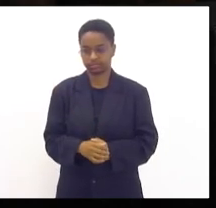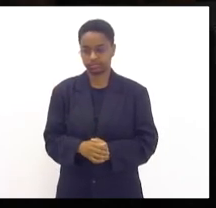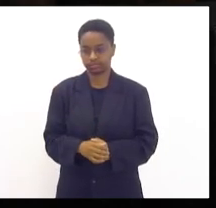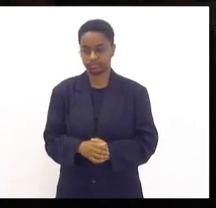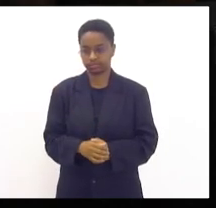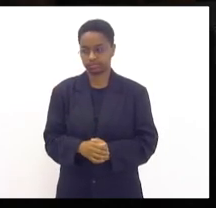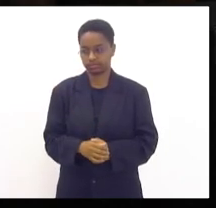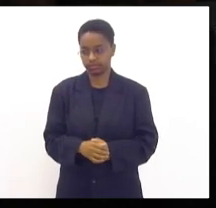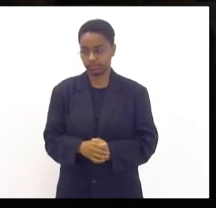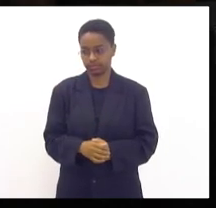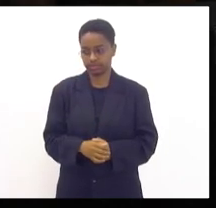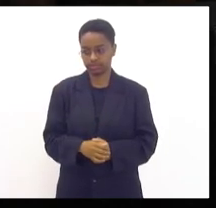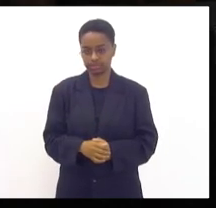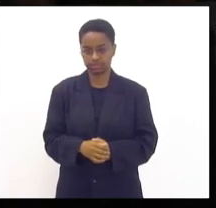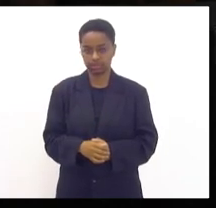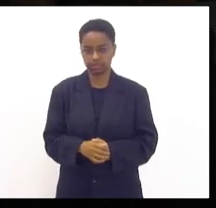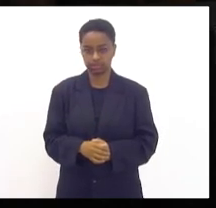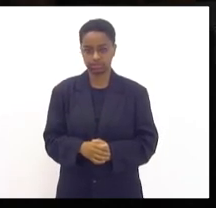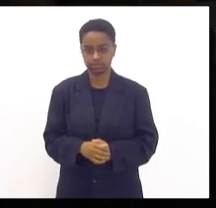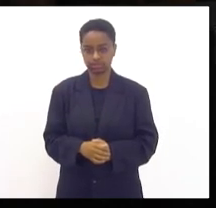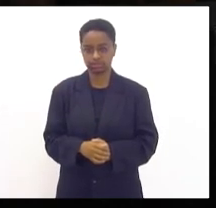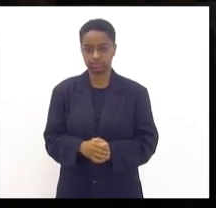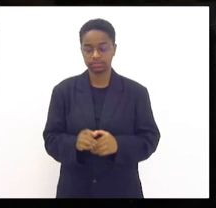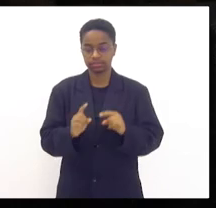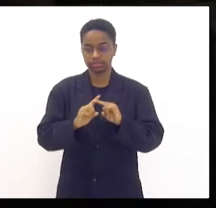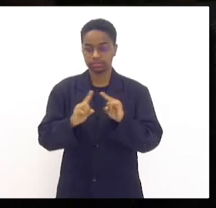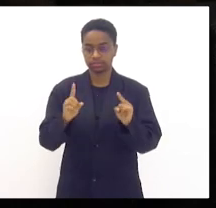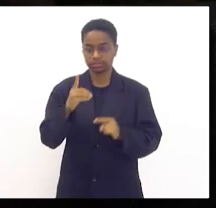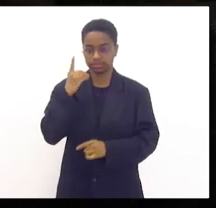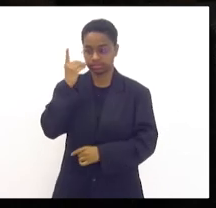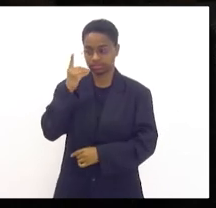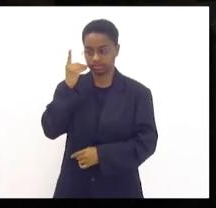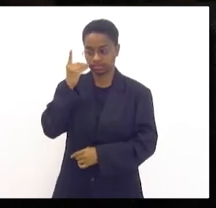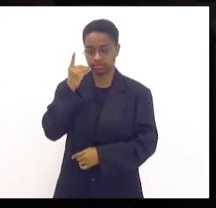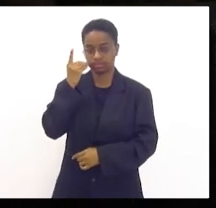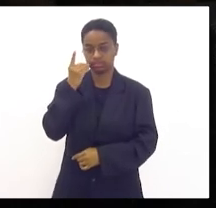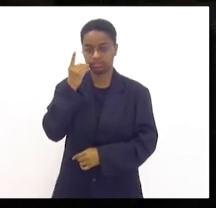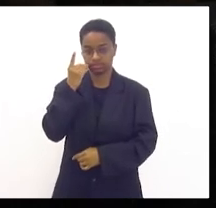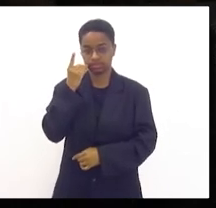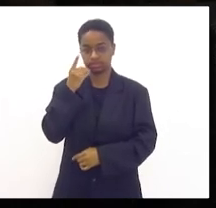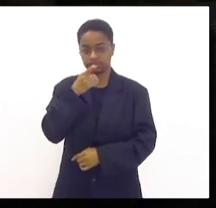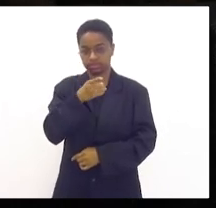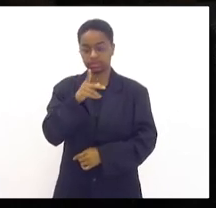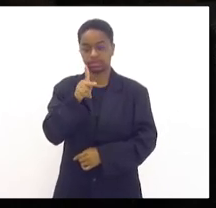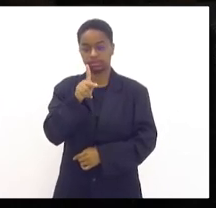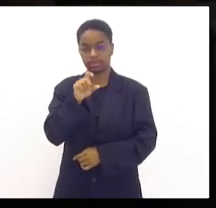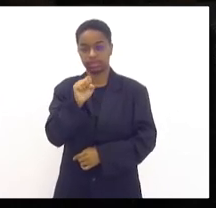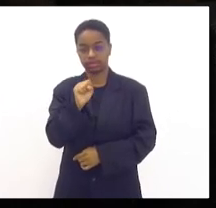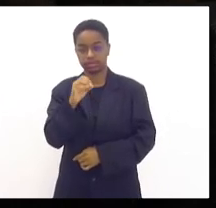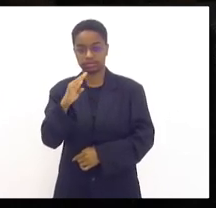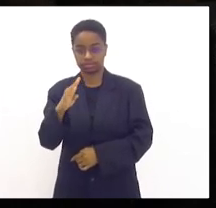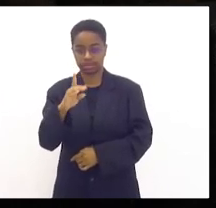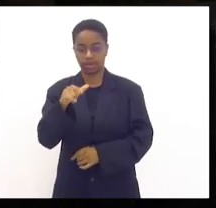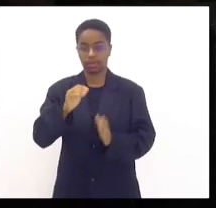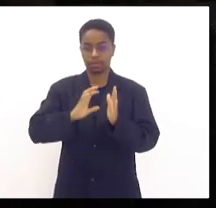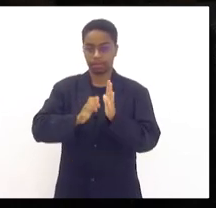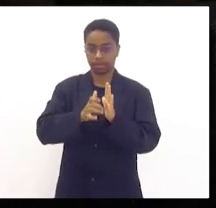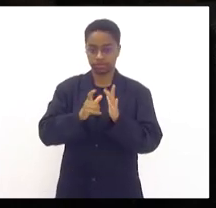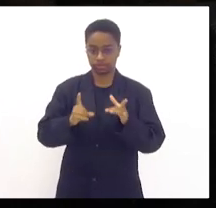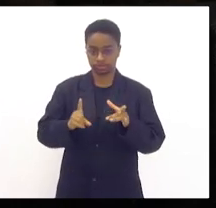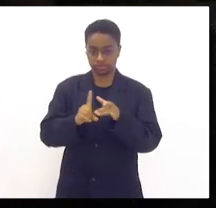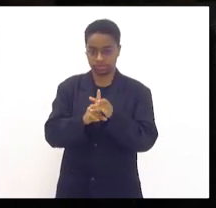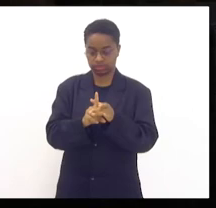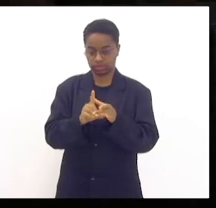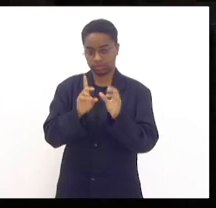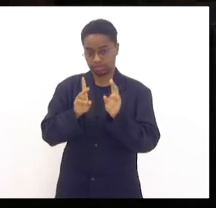Mas, deputada, a senhora é do PSD, partido que eu pertenço,